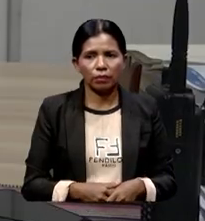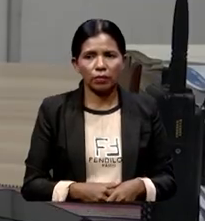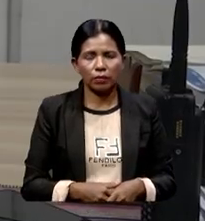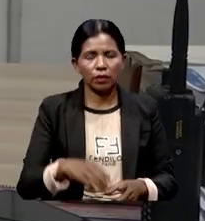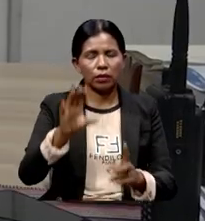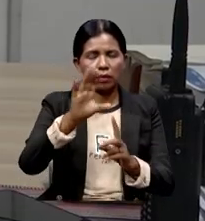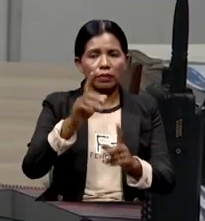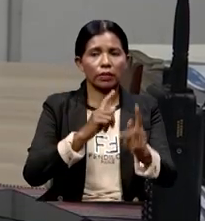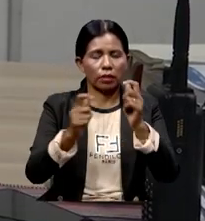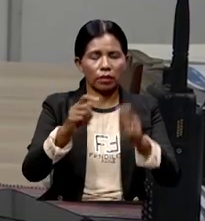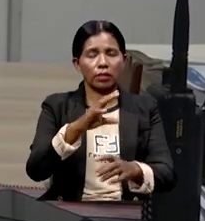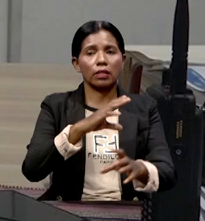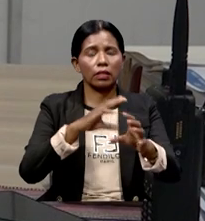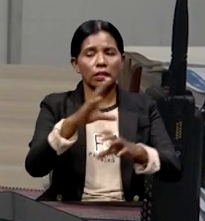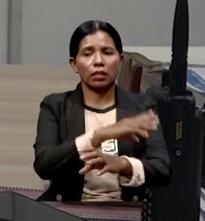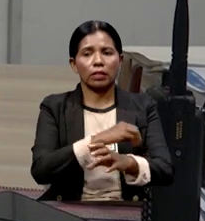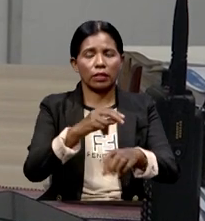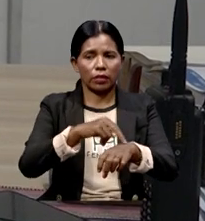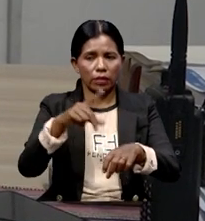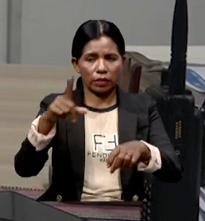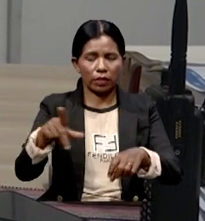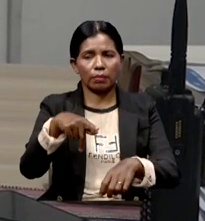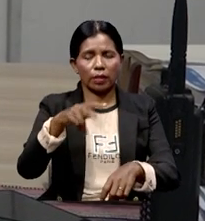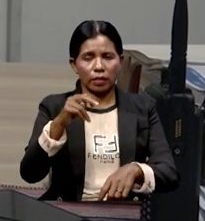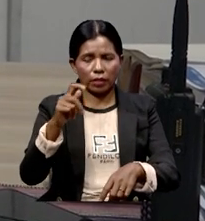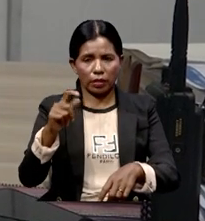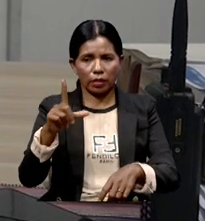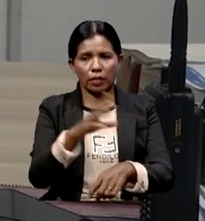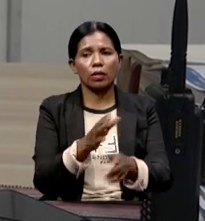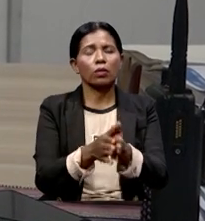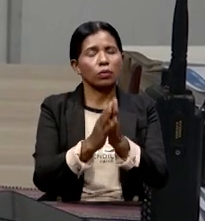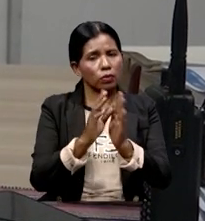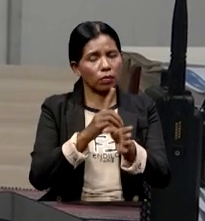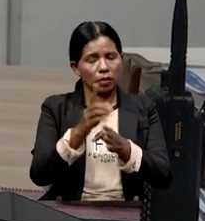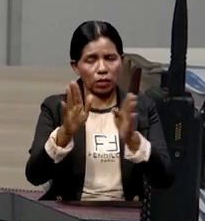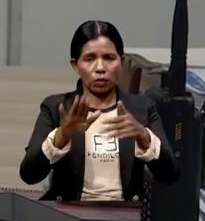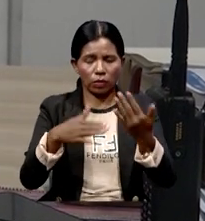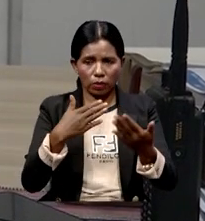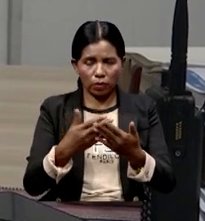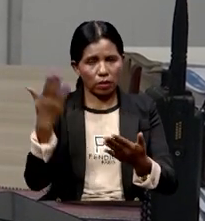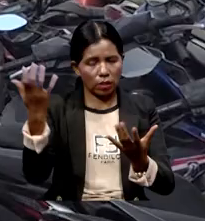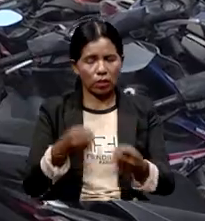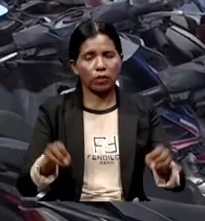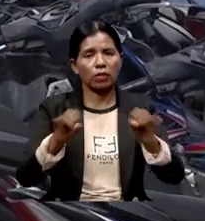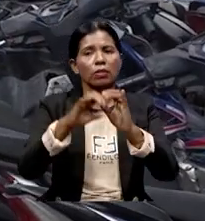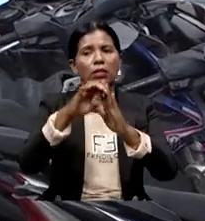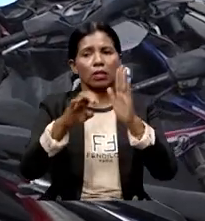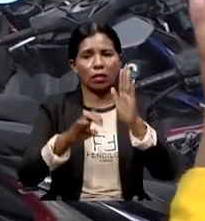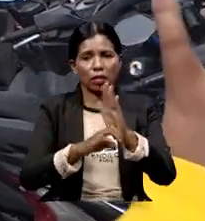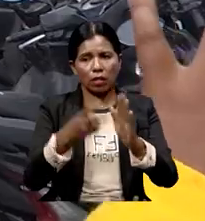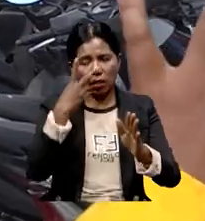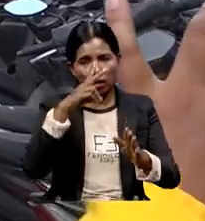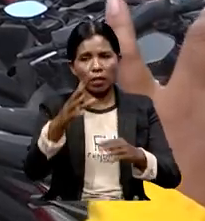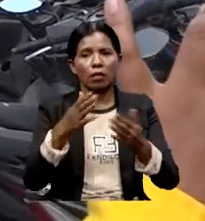Comandante de Trânsito e Segurança Rodoviária Nacional, Superintendente Assistente Russo Diretor Cira e Instituição Estado, ato controla